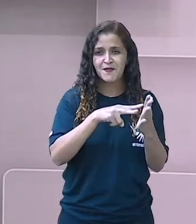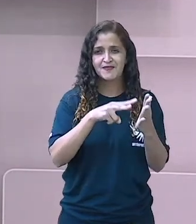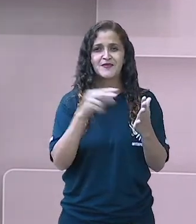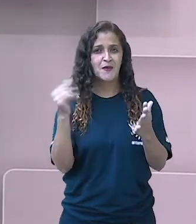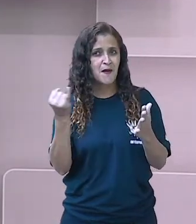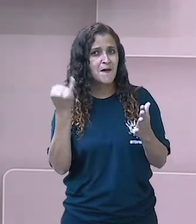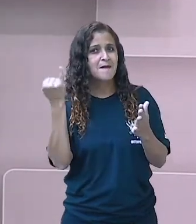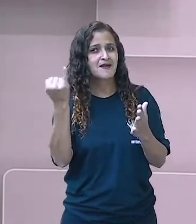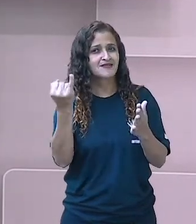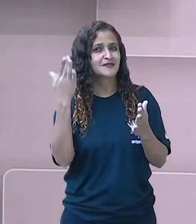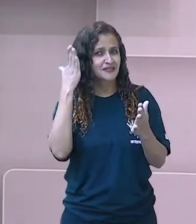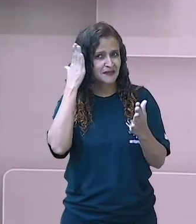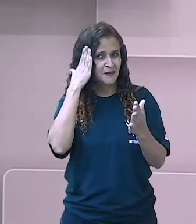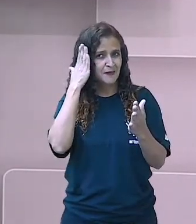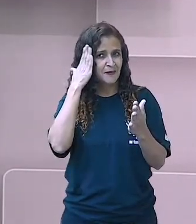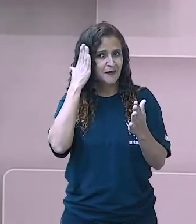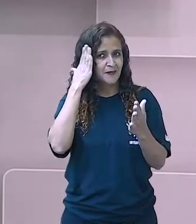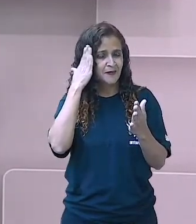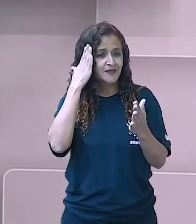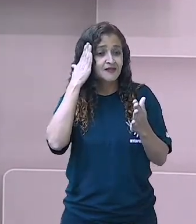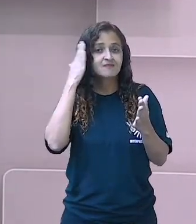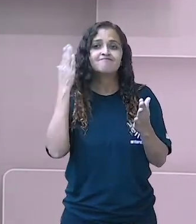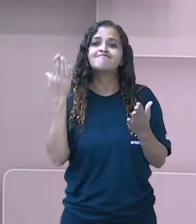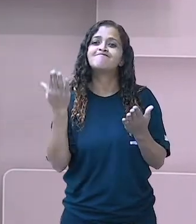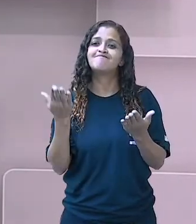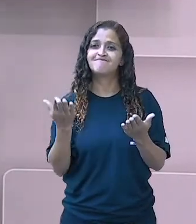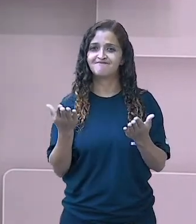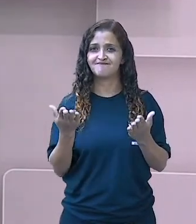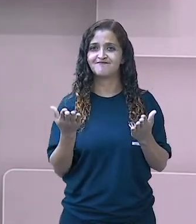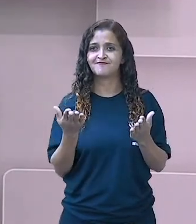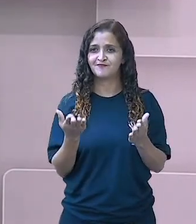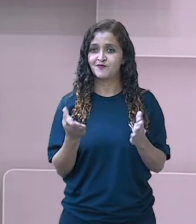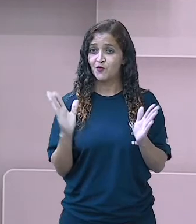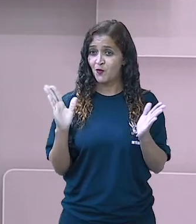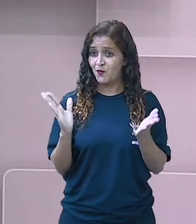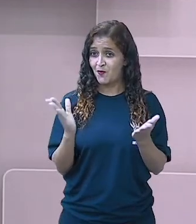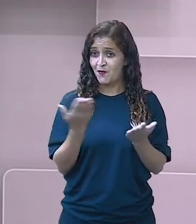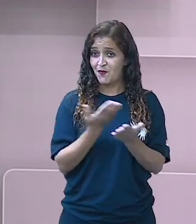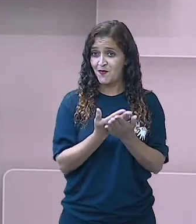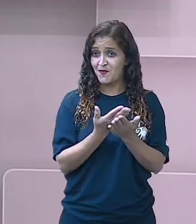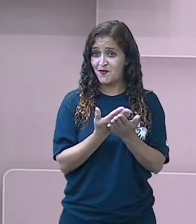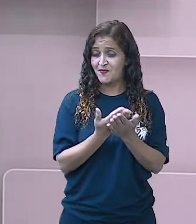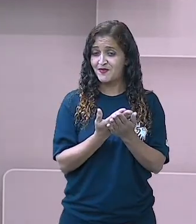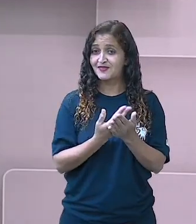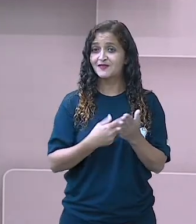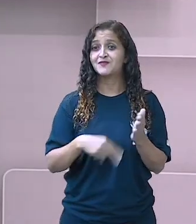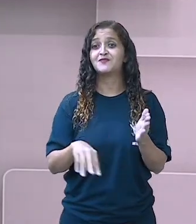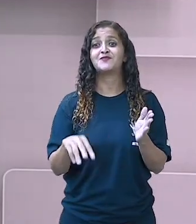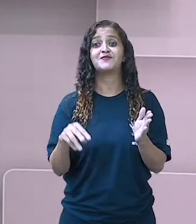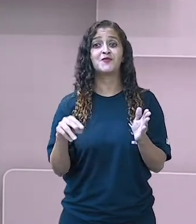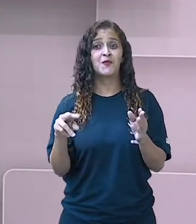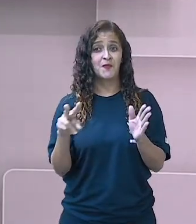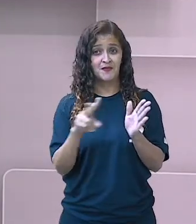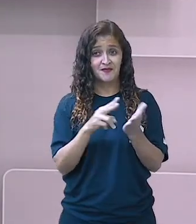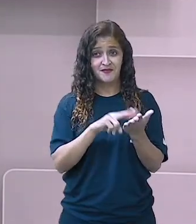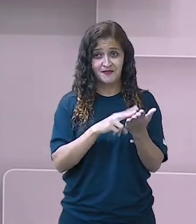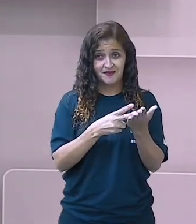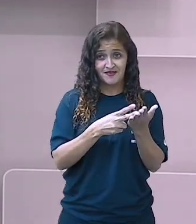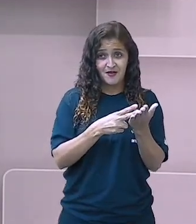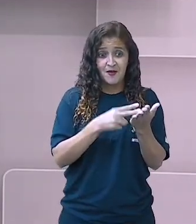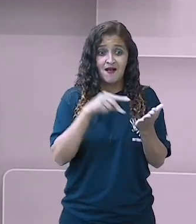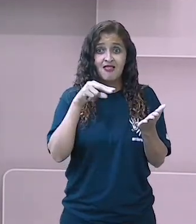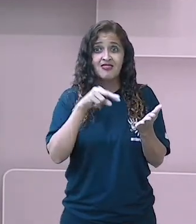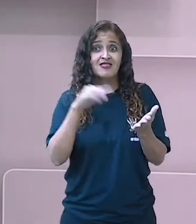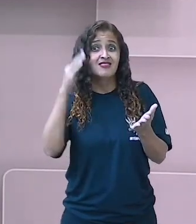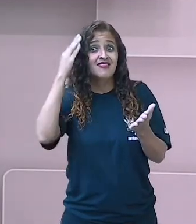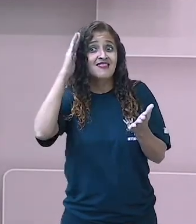entender, você vai fazer uma interpretação. Então, a nossa aula de hoje é sobre interpretação de texto, mas vai ser